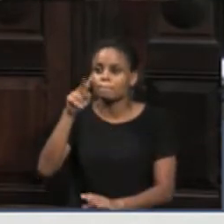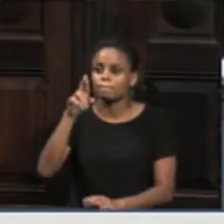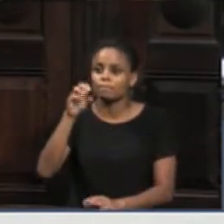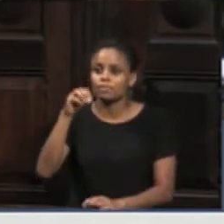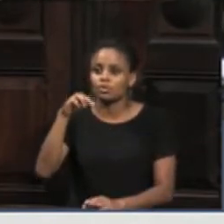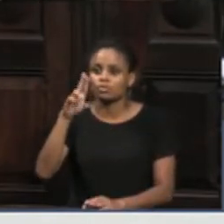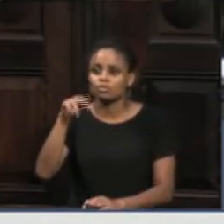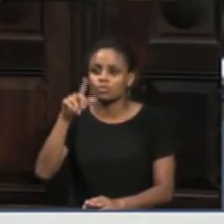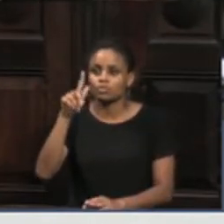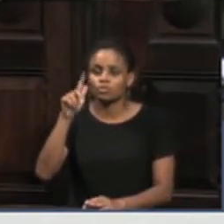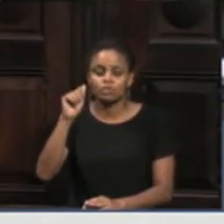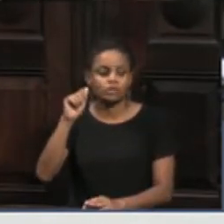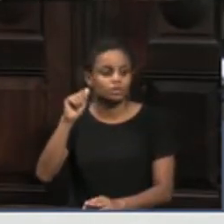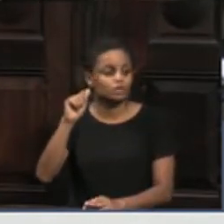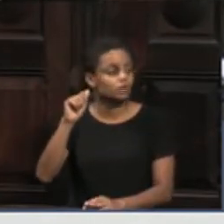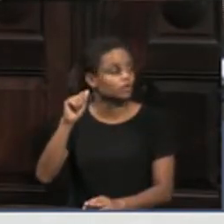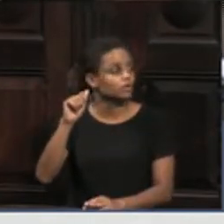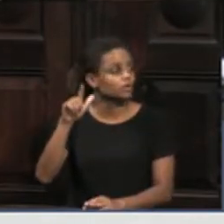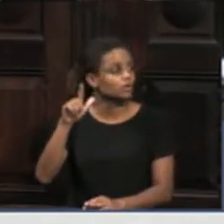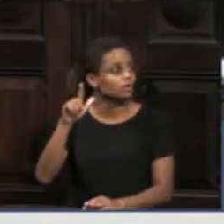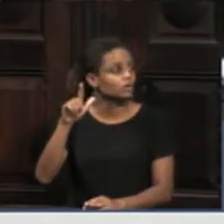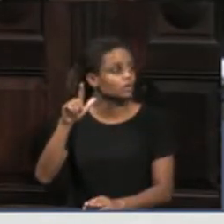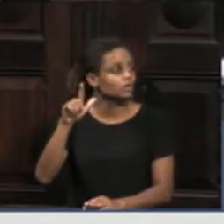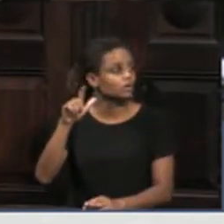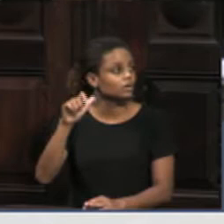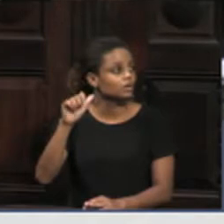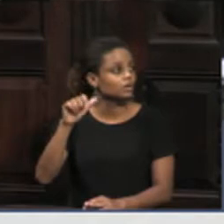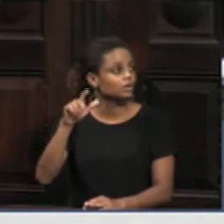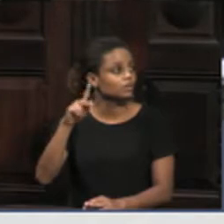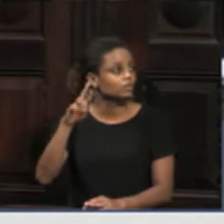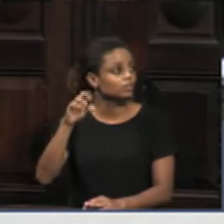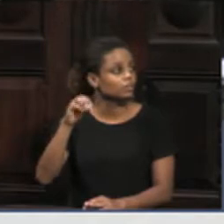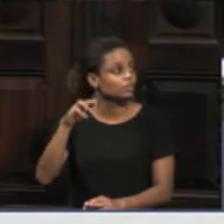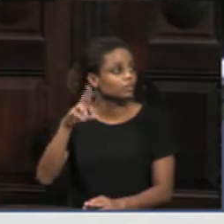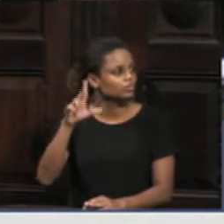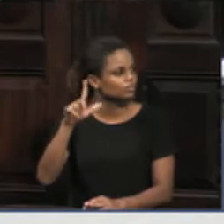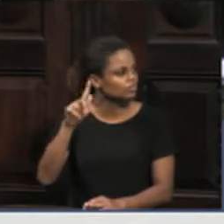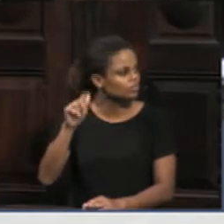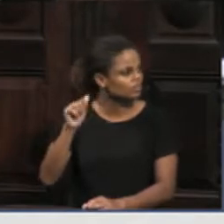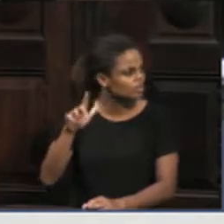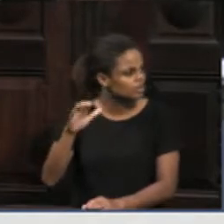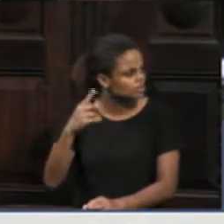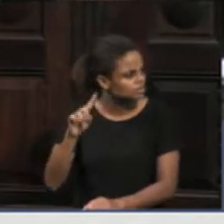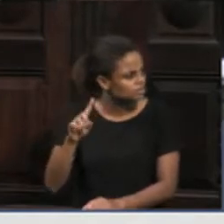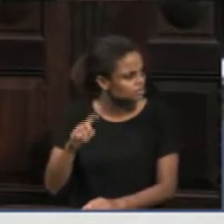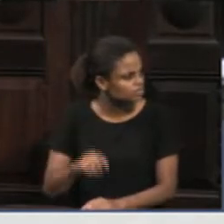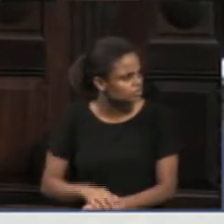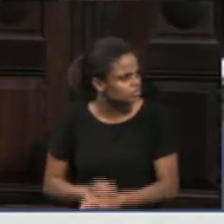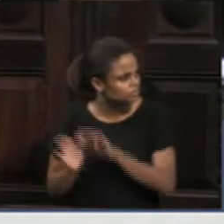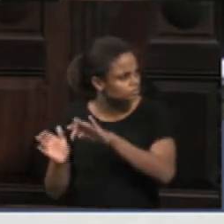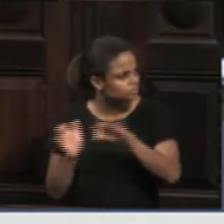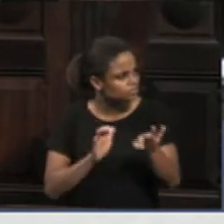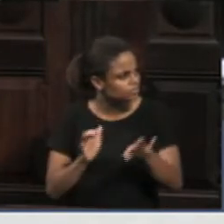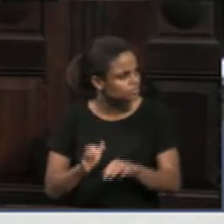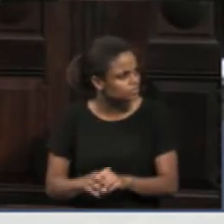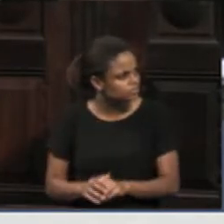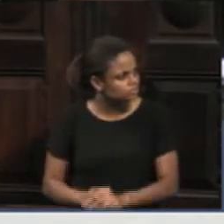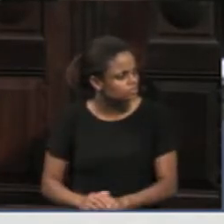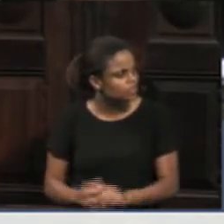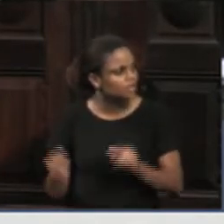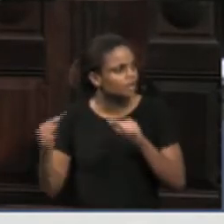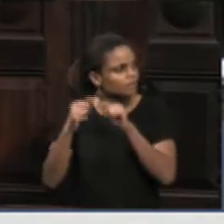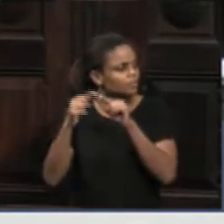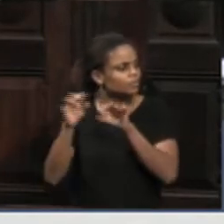Há sobre a mesa os seguintes requerimentos. Requer na forma regimental a inclusão na ordem do dia do projeto de resolução número 801